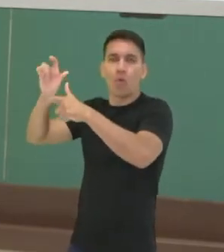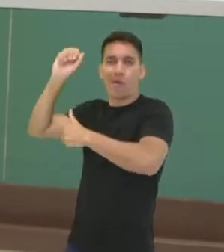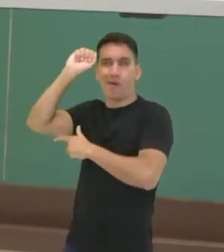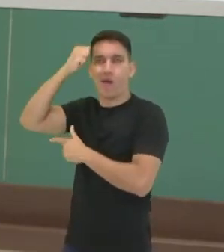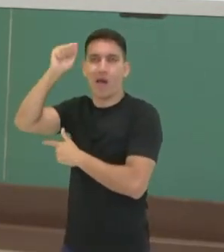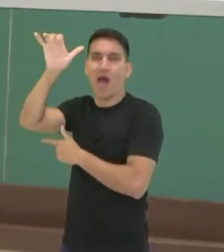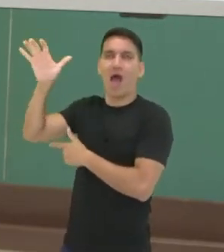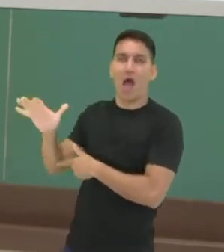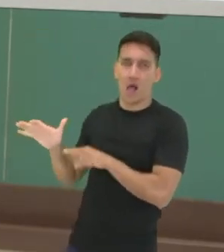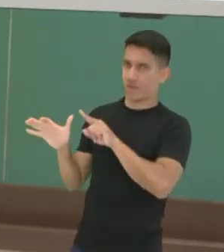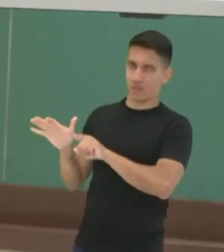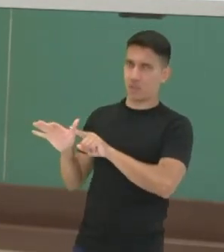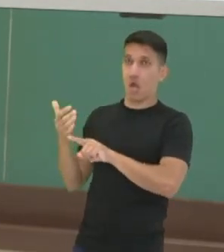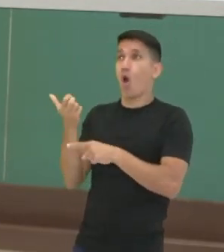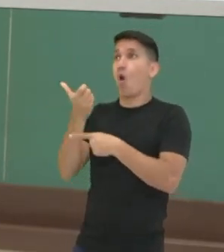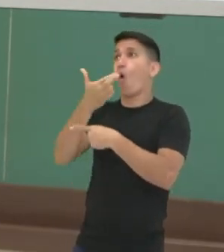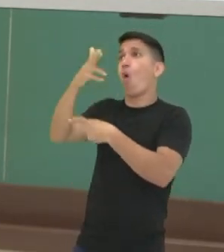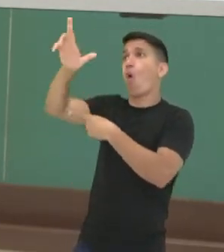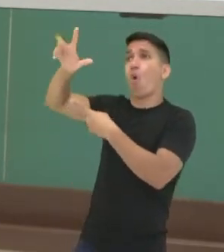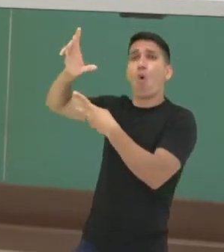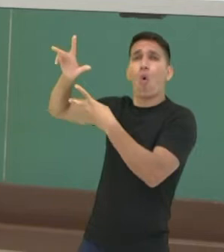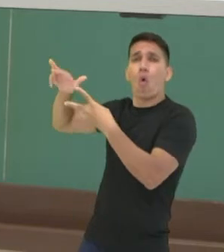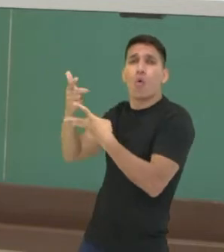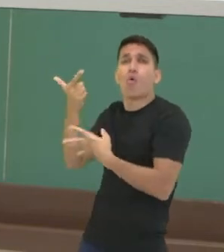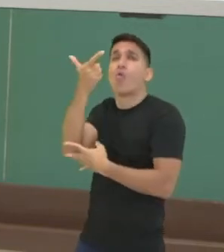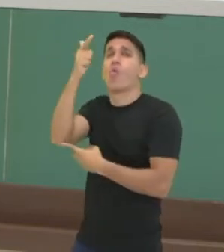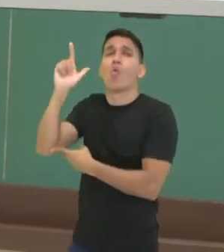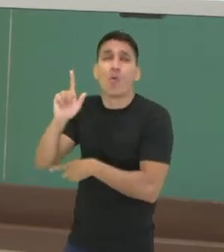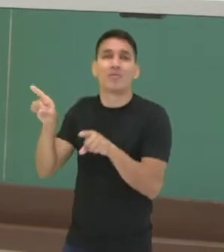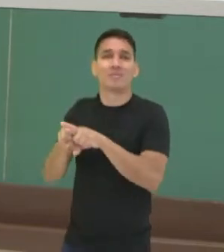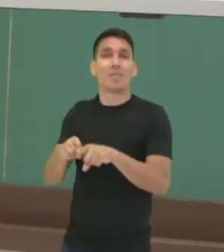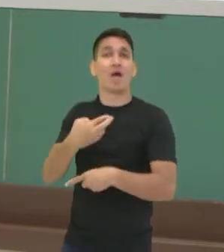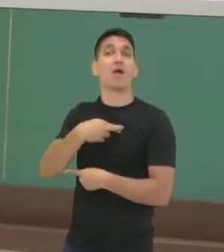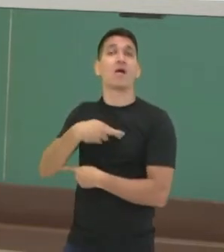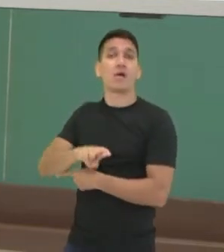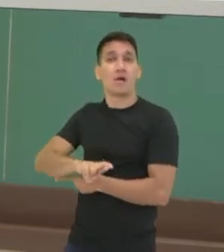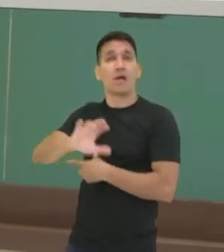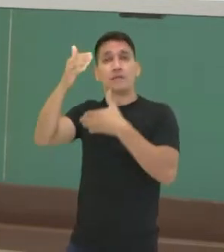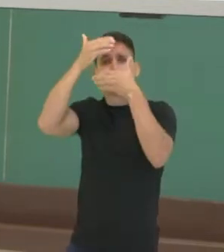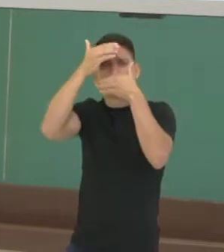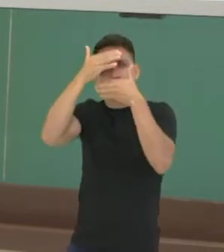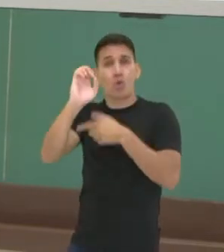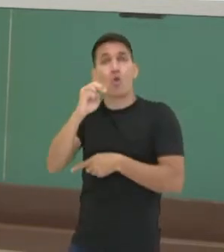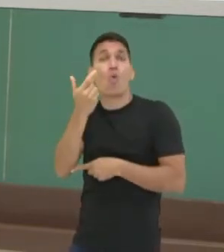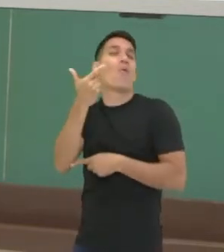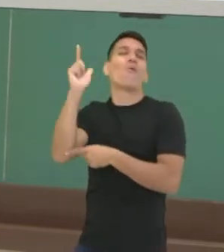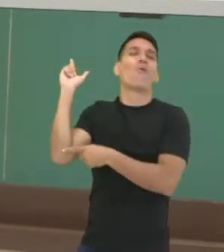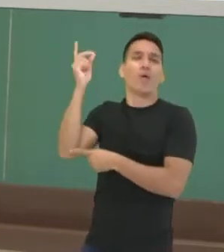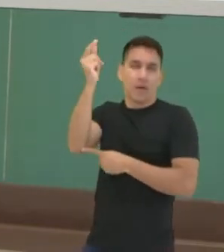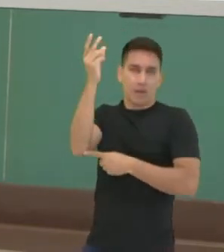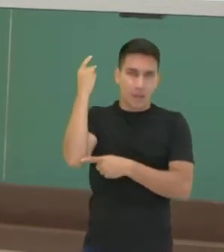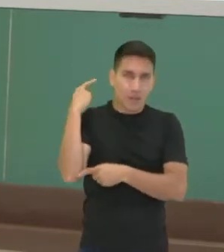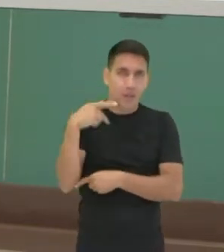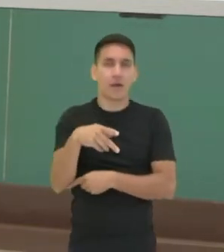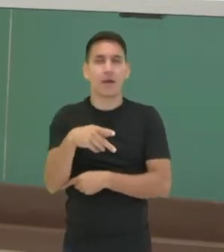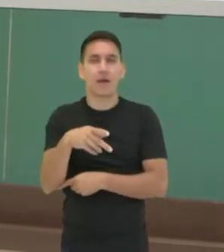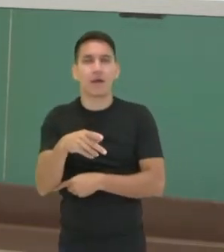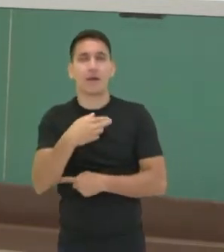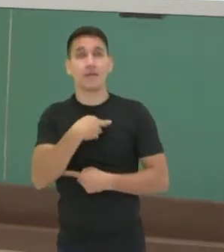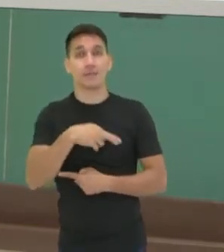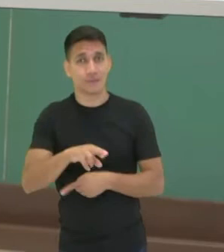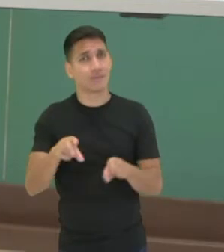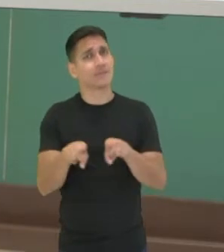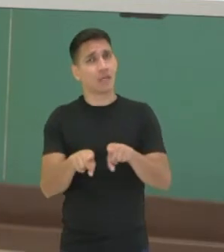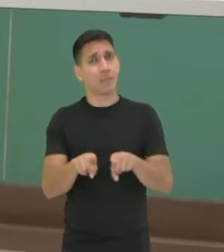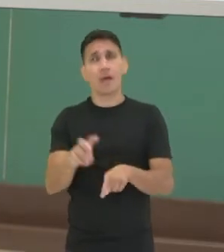vieram para o Brasil. Alguns deles eram da religião islâmica ou ainda da antiga religião